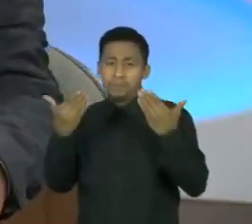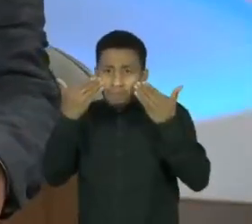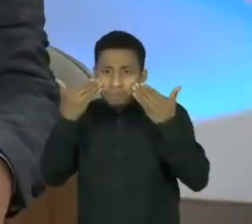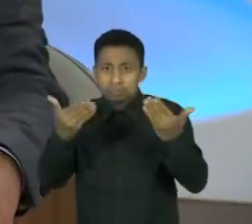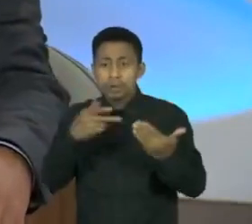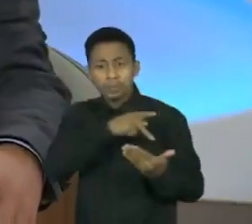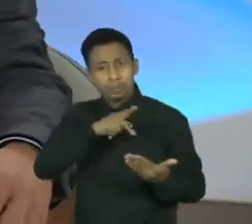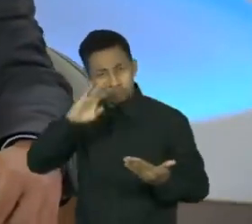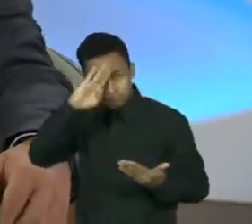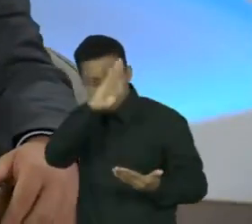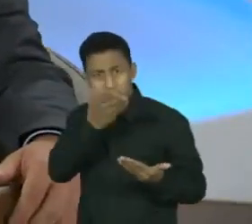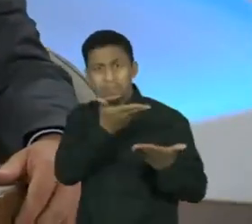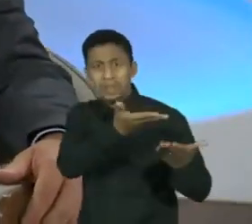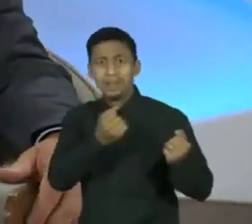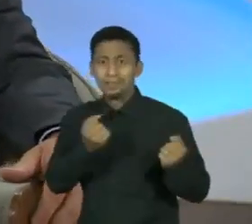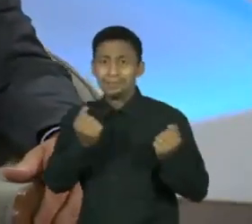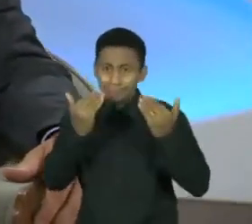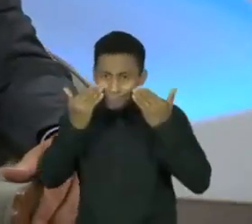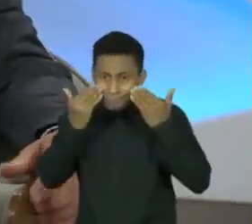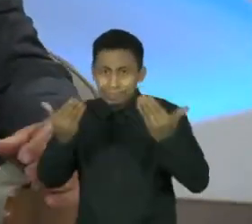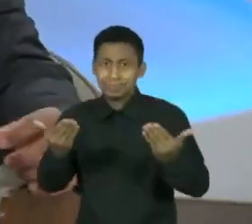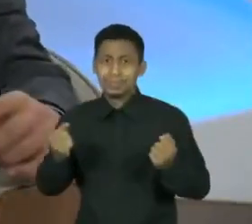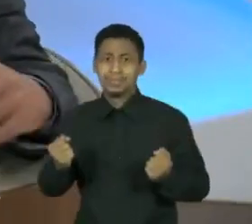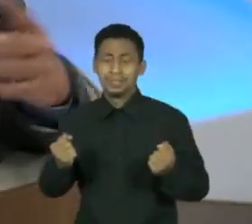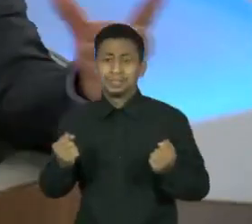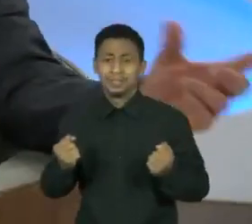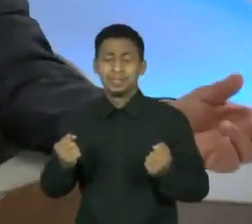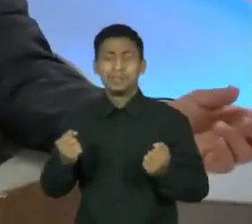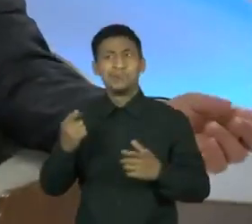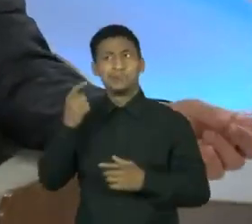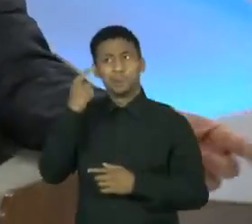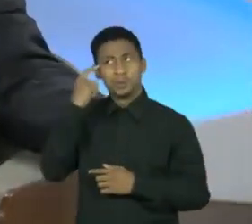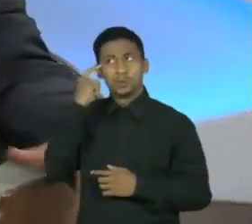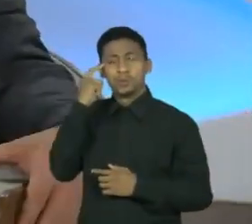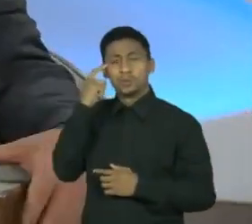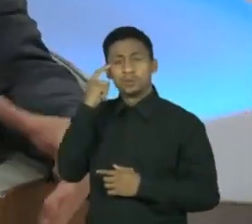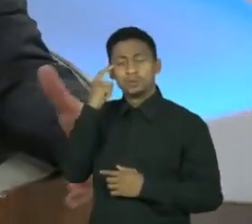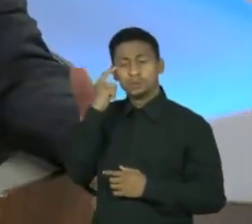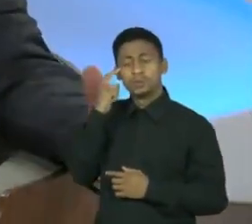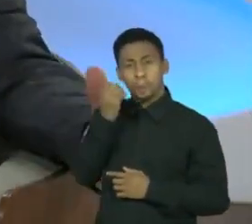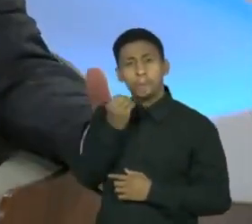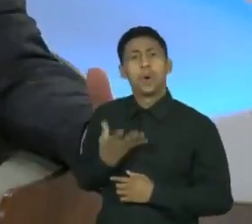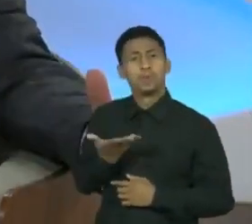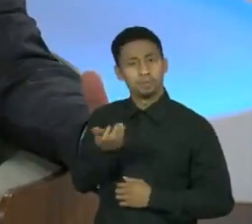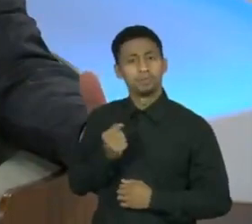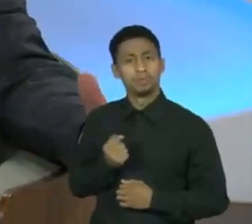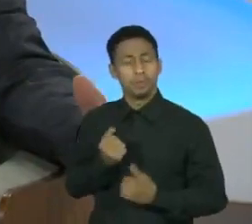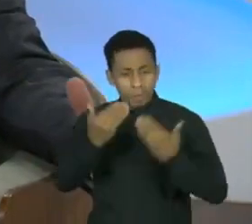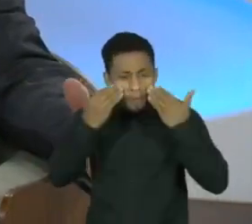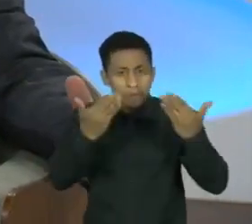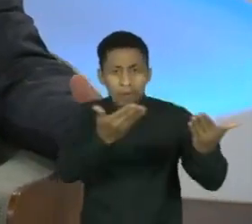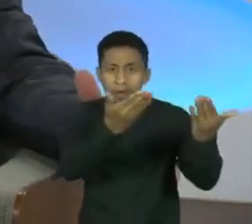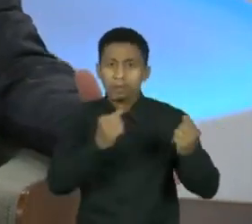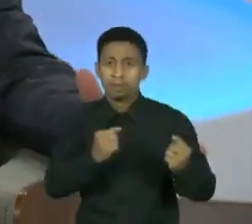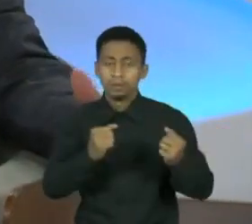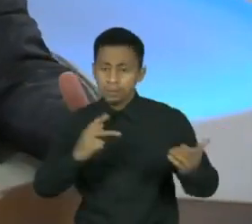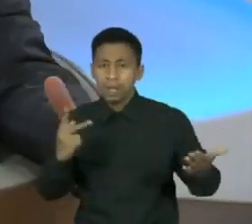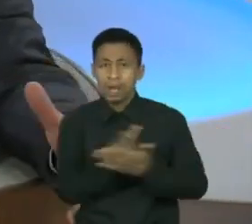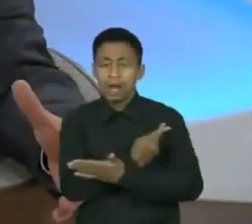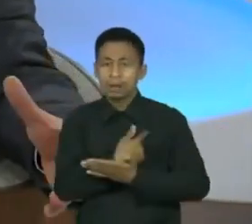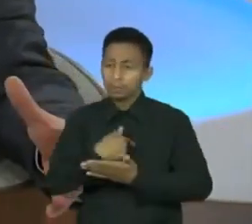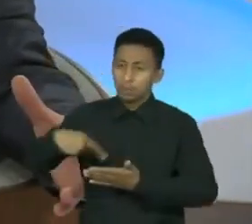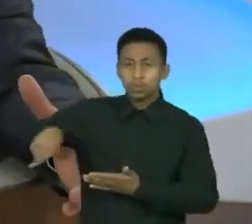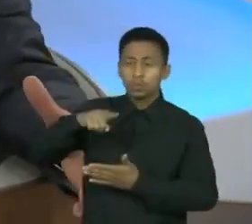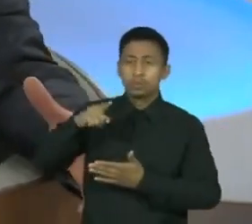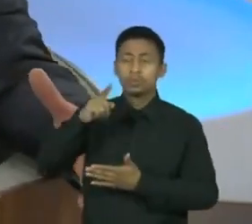talvez a gente precisar você passar por isso para passar para chegar do outro lado mais forte né Então essa